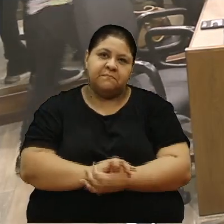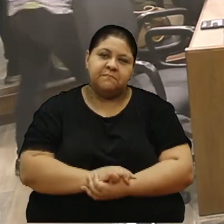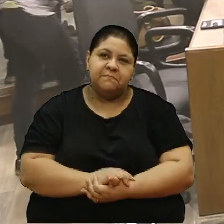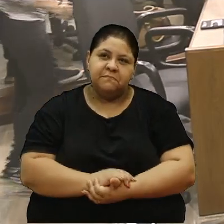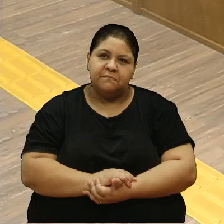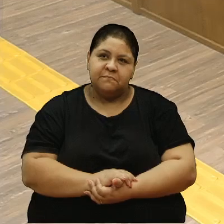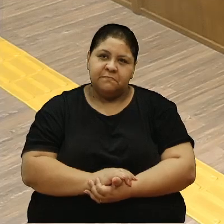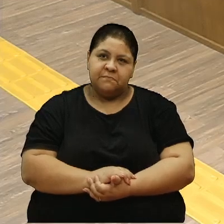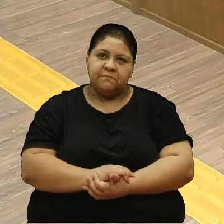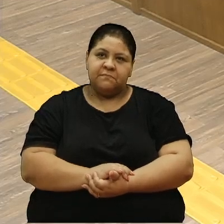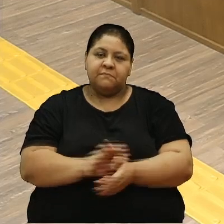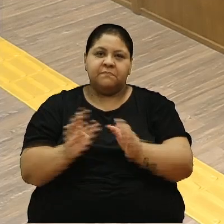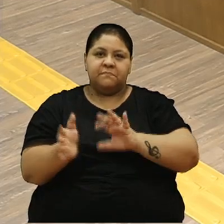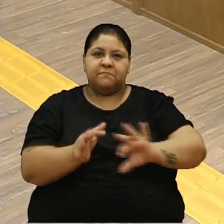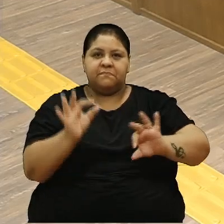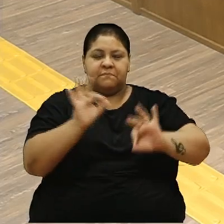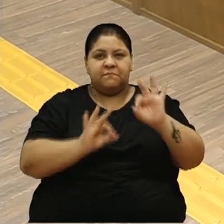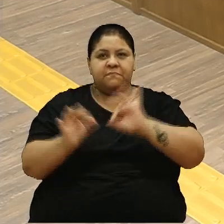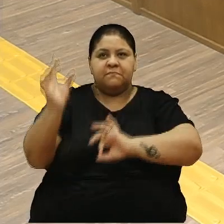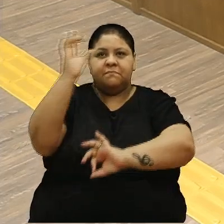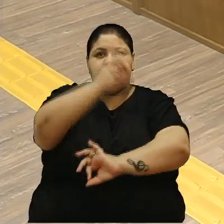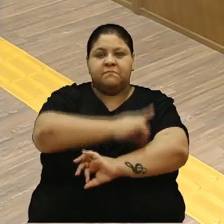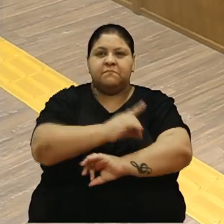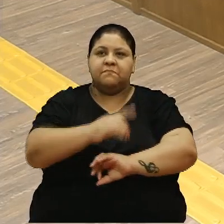comunicações. Passemos à ordem do dia.